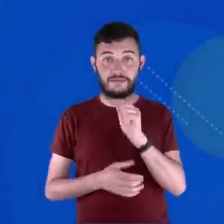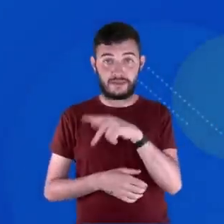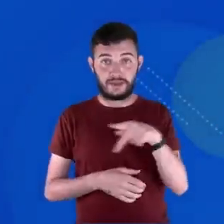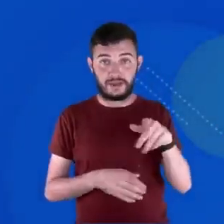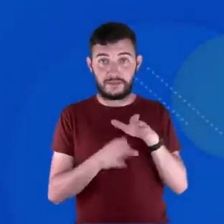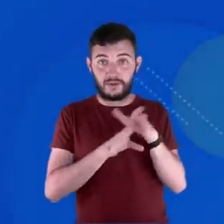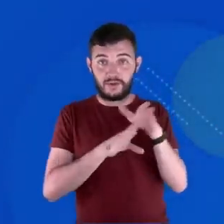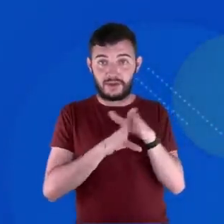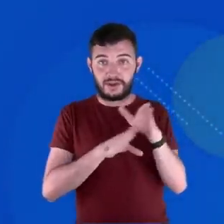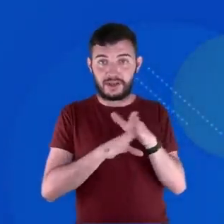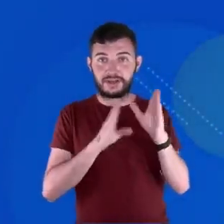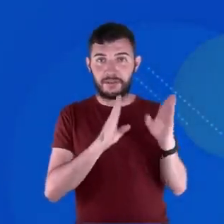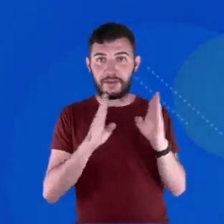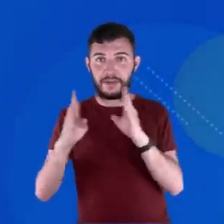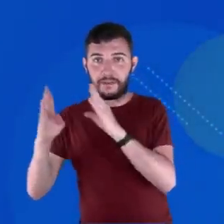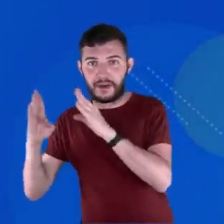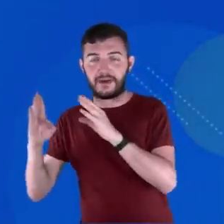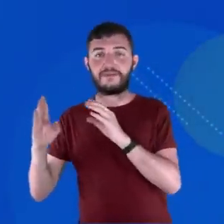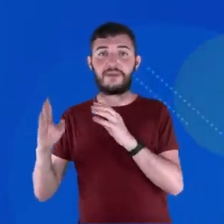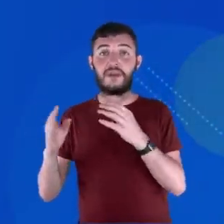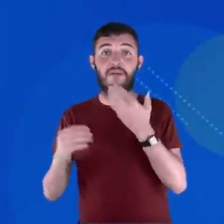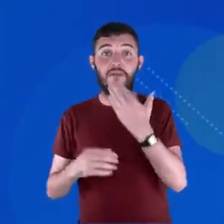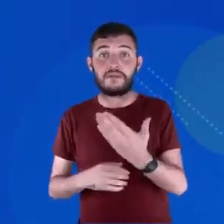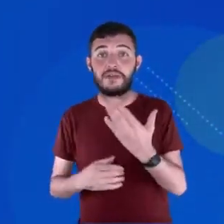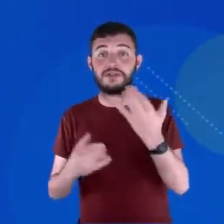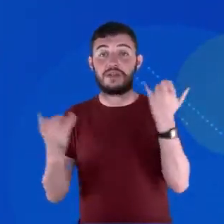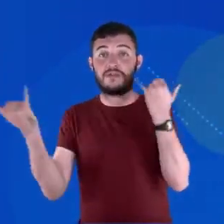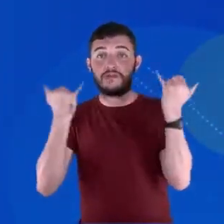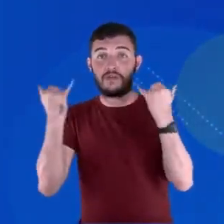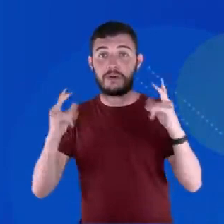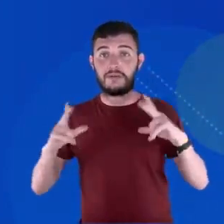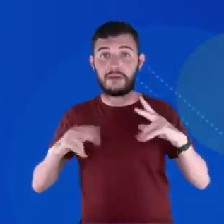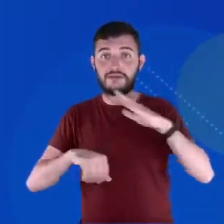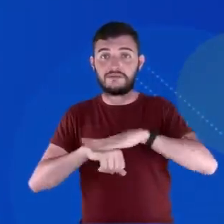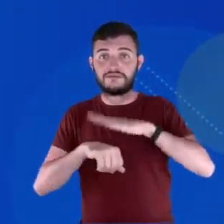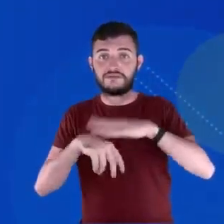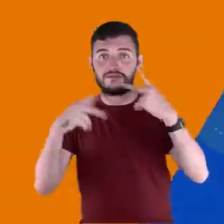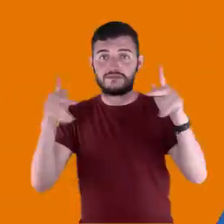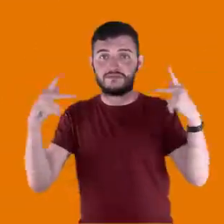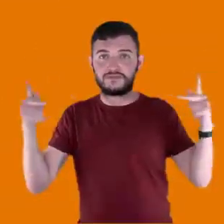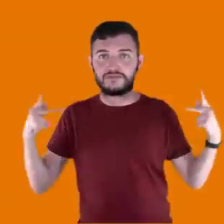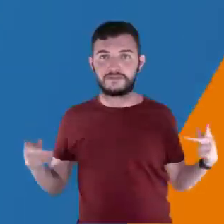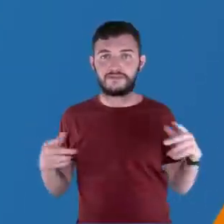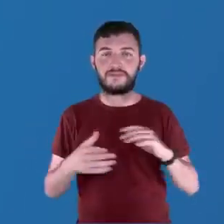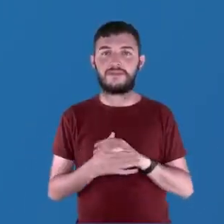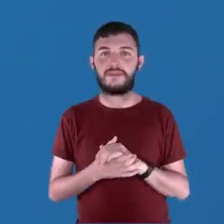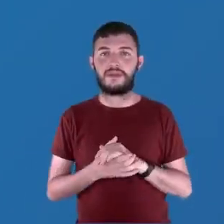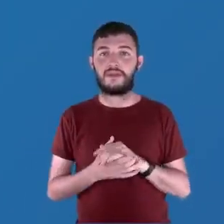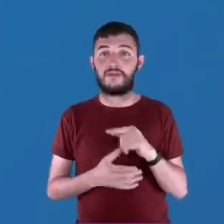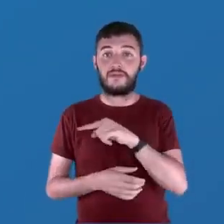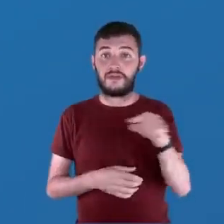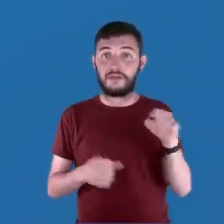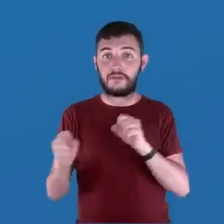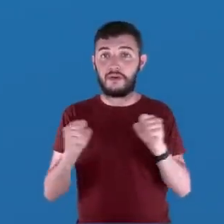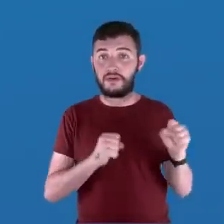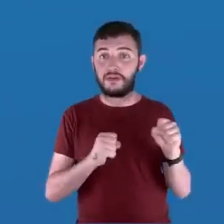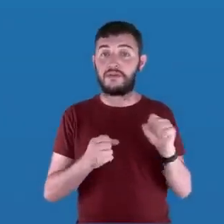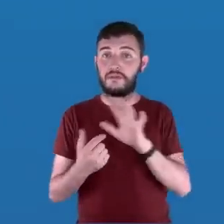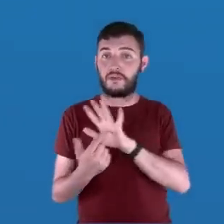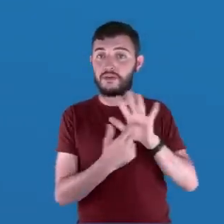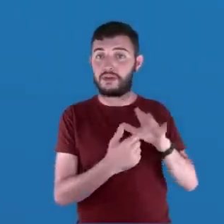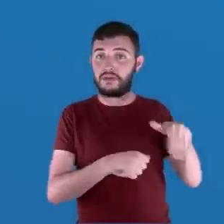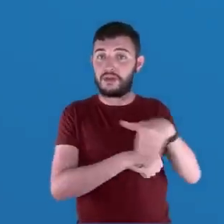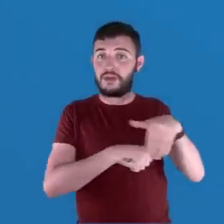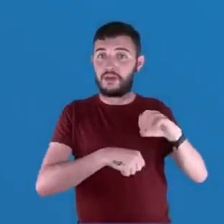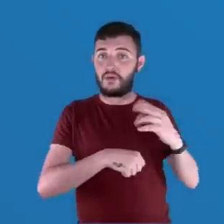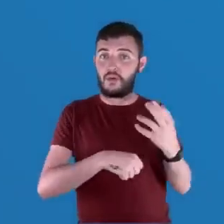do aplicativo para as próximas etapas que vão solicitar alguns dados pessoais confirme ou altere o seu endereço